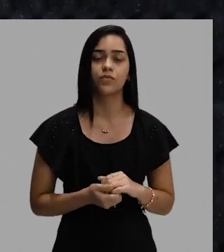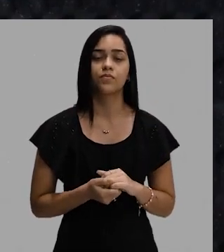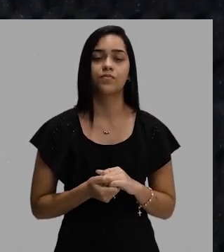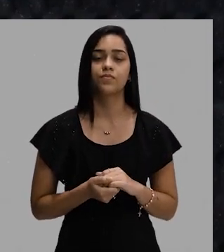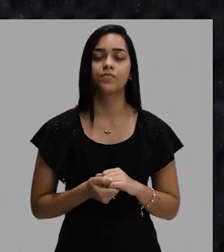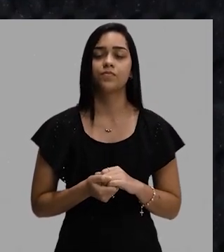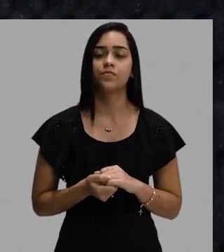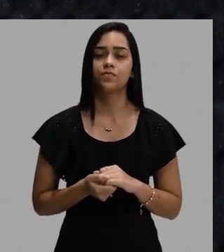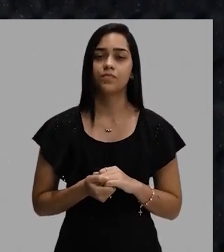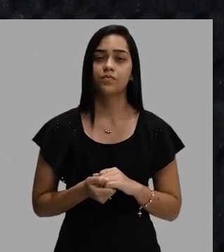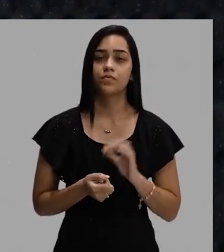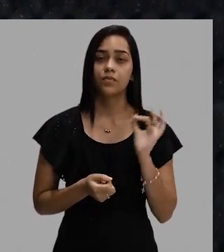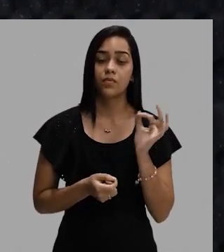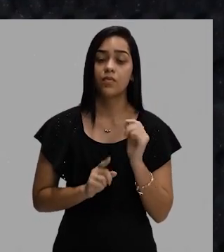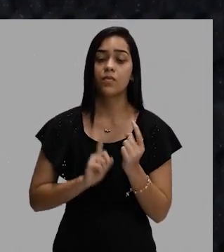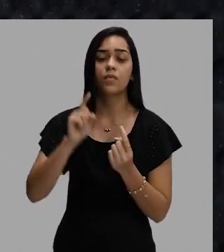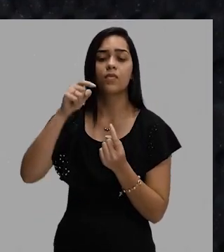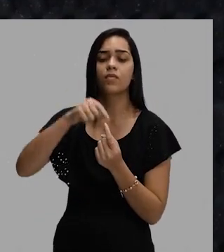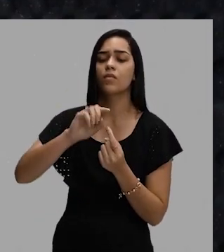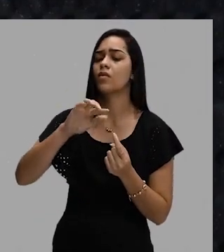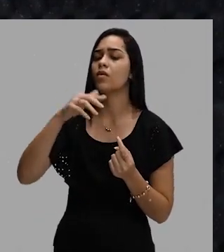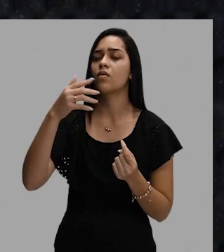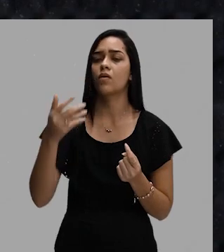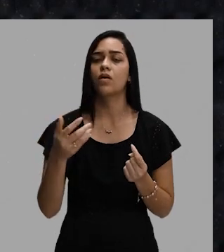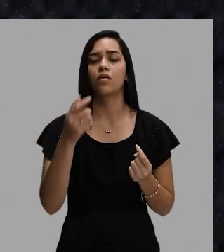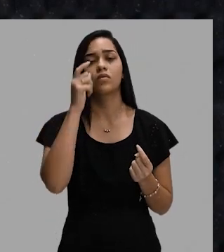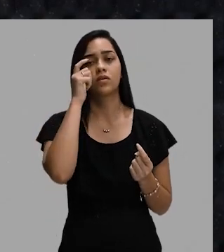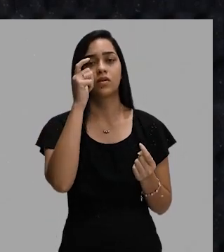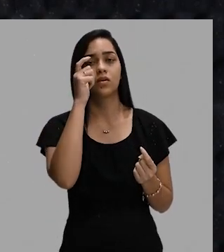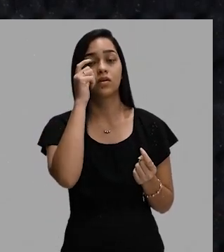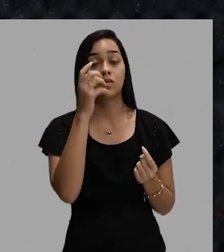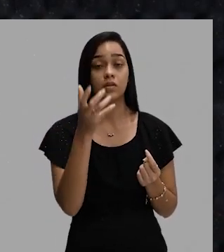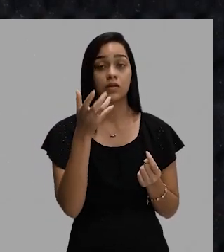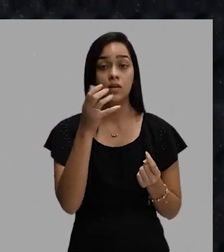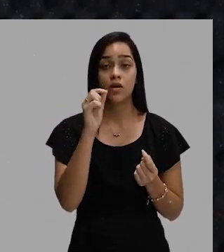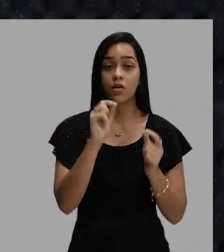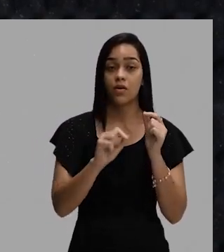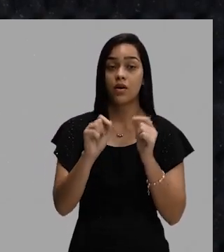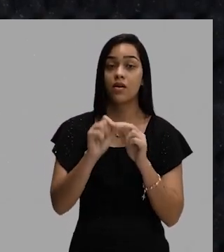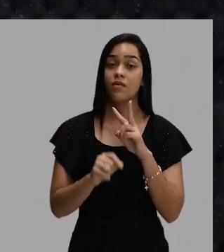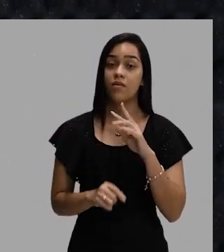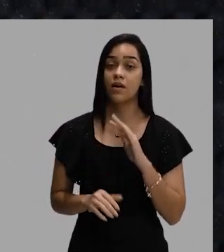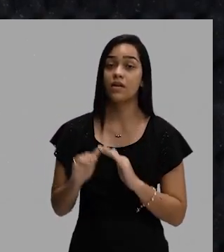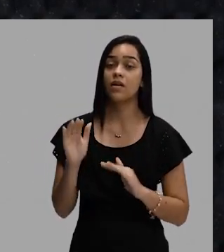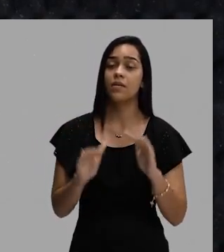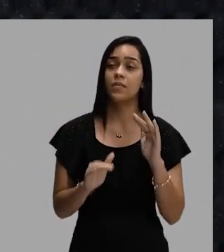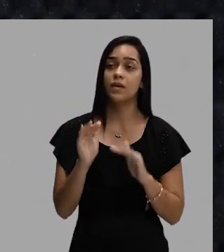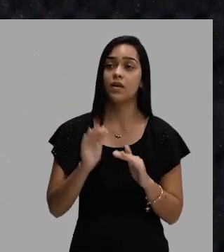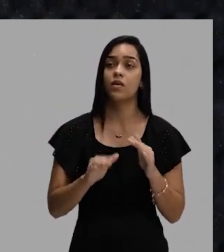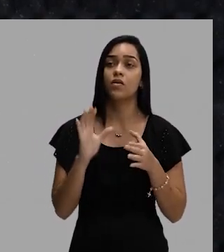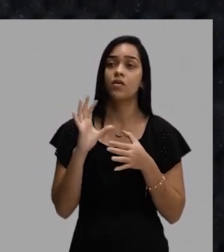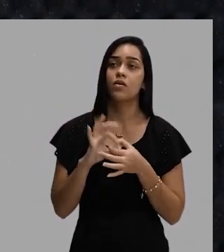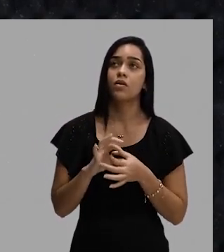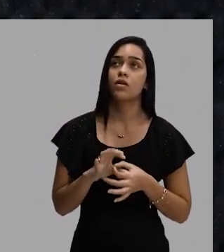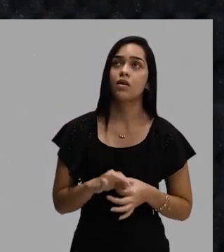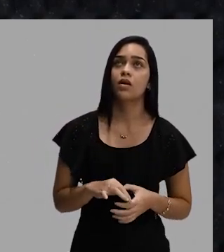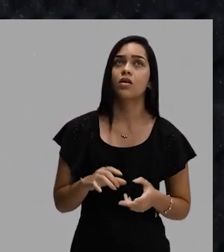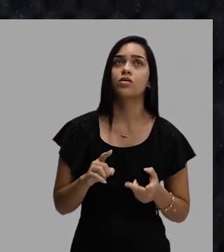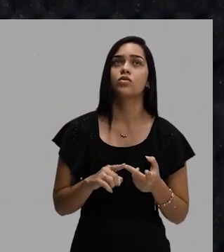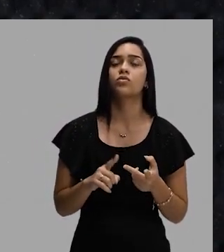gênero textual. Para que ele serve, quais são os interesses que eles defendem. Vai depender do contexto, vai depender